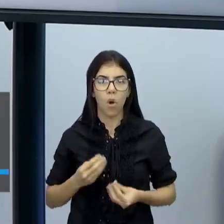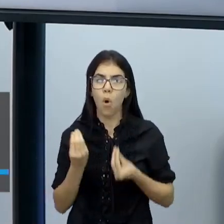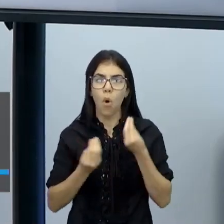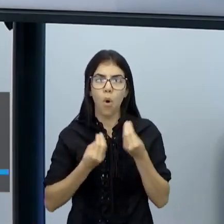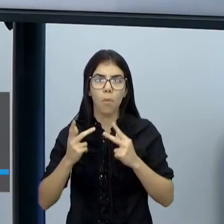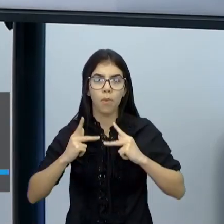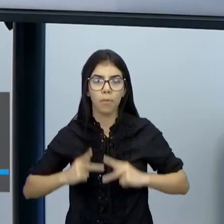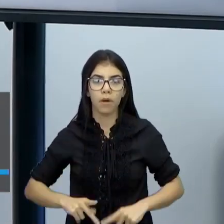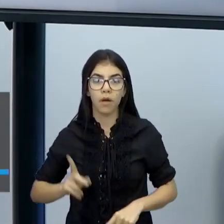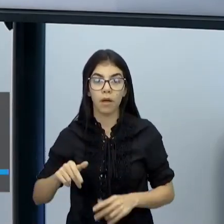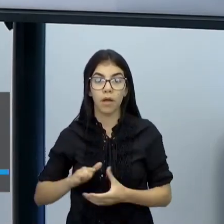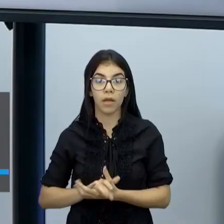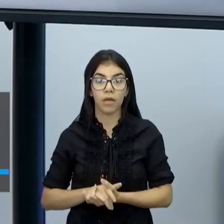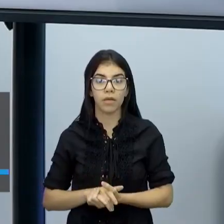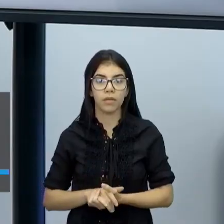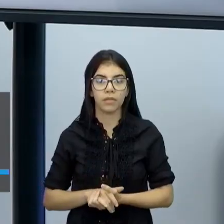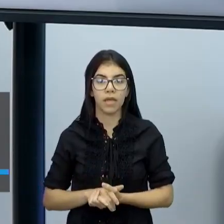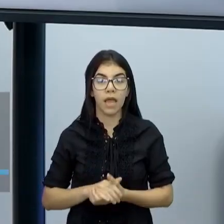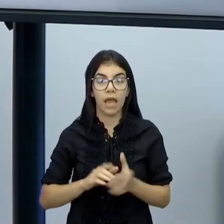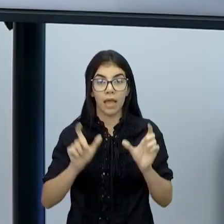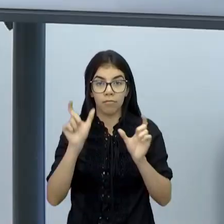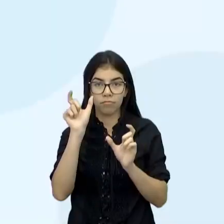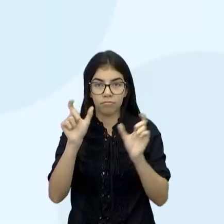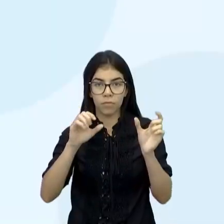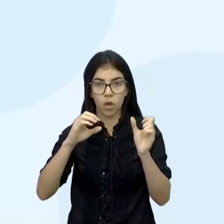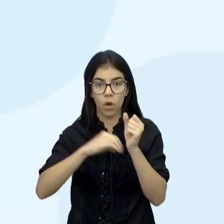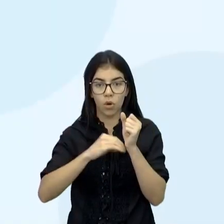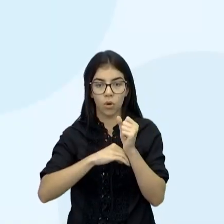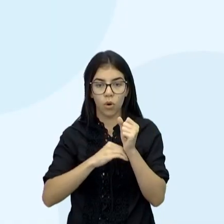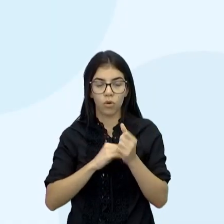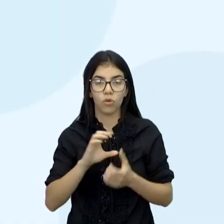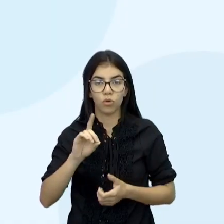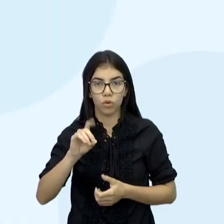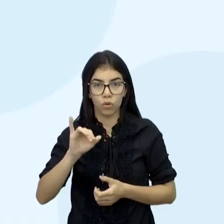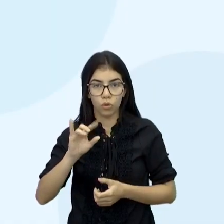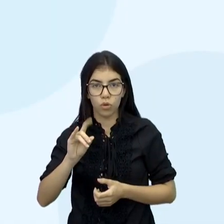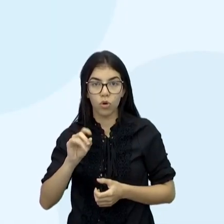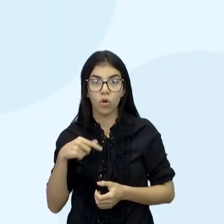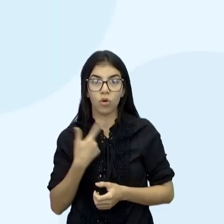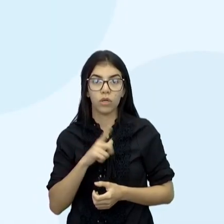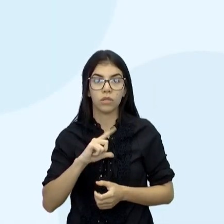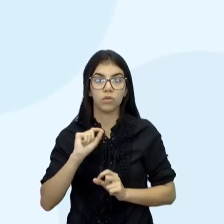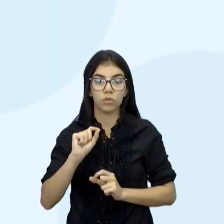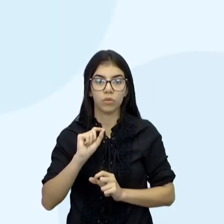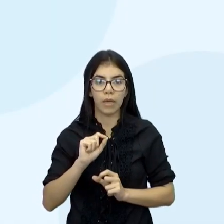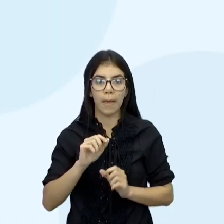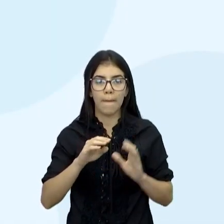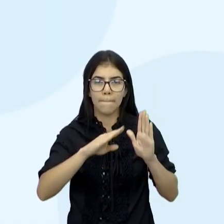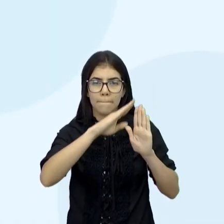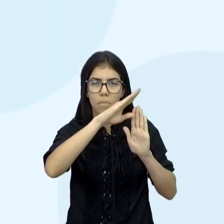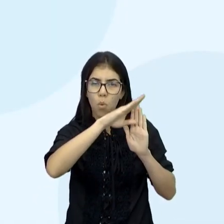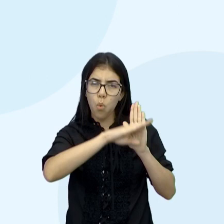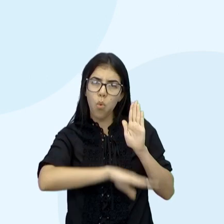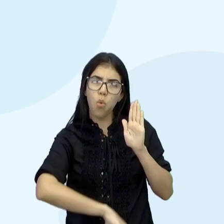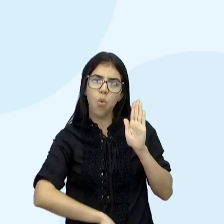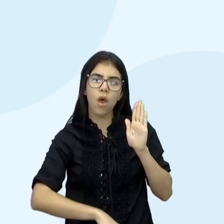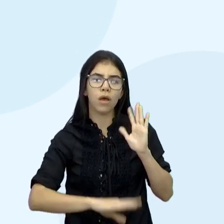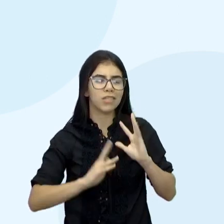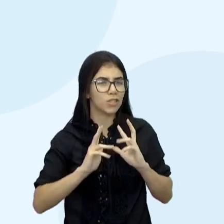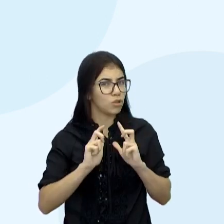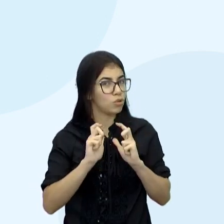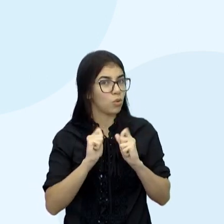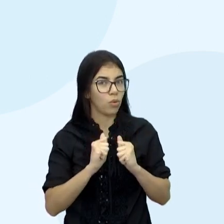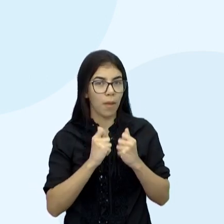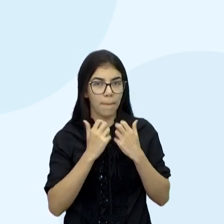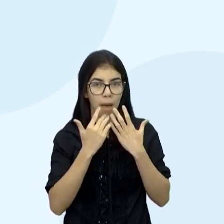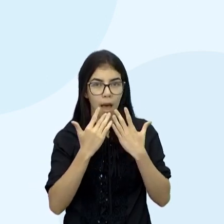mesmo? Ah, é aqui nessa área de código, né? Então, dentro da aba código, a gente tem lá a paleta de blocos, tem todos os blocos aqui com todas